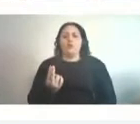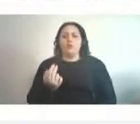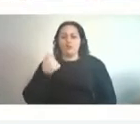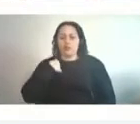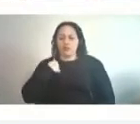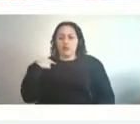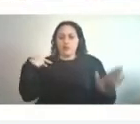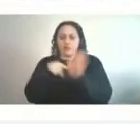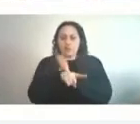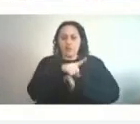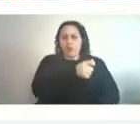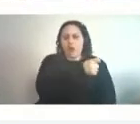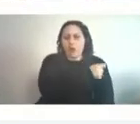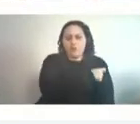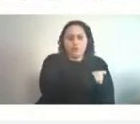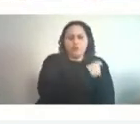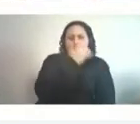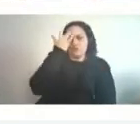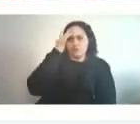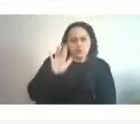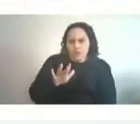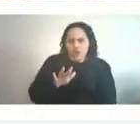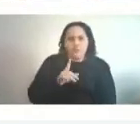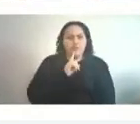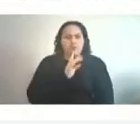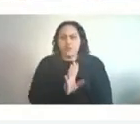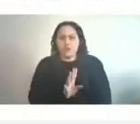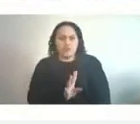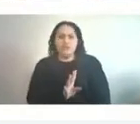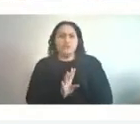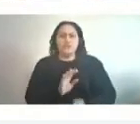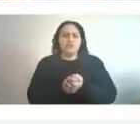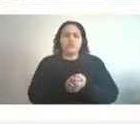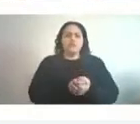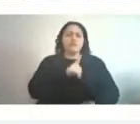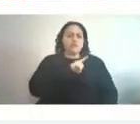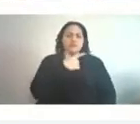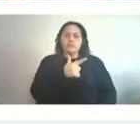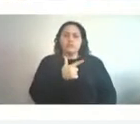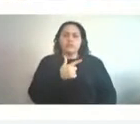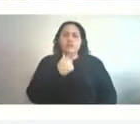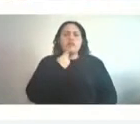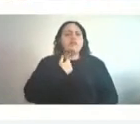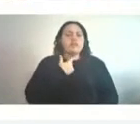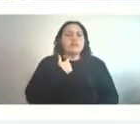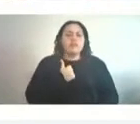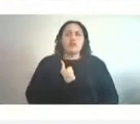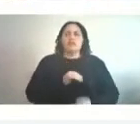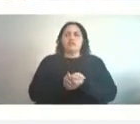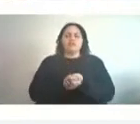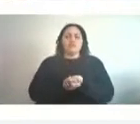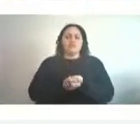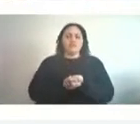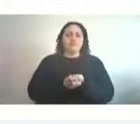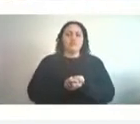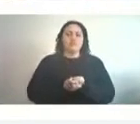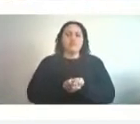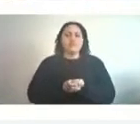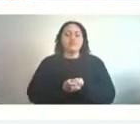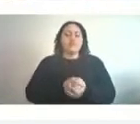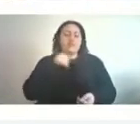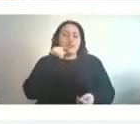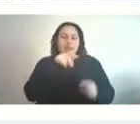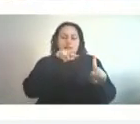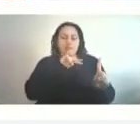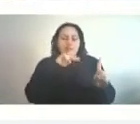não saber na escola não é alguma coisa desejada, né? E nessa perspectiva,